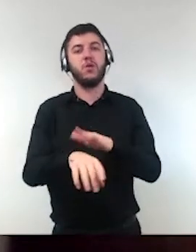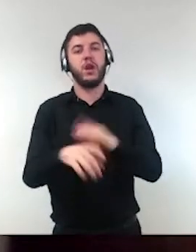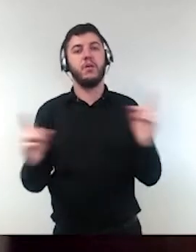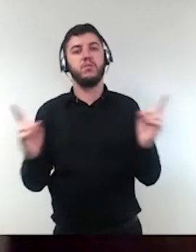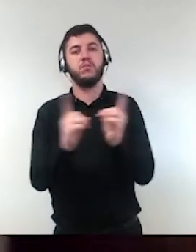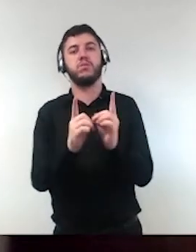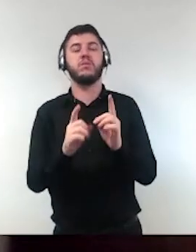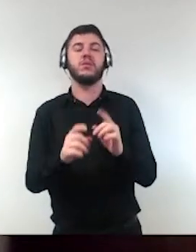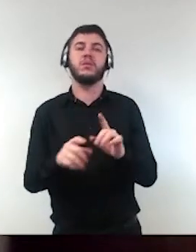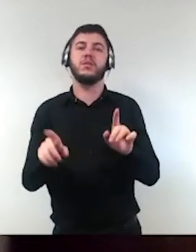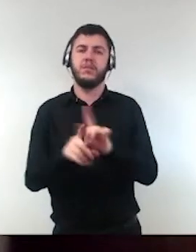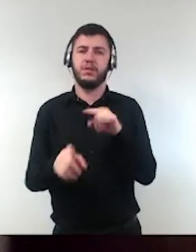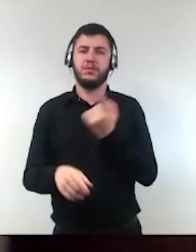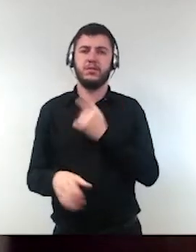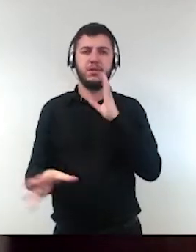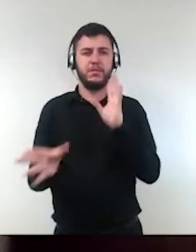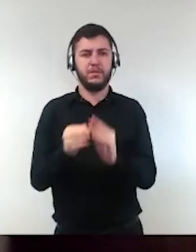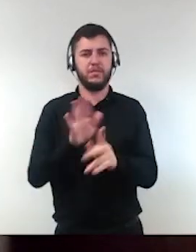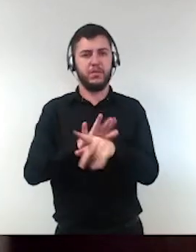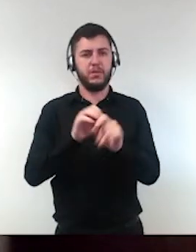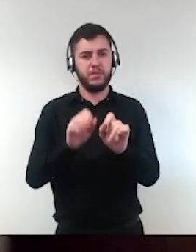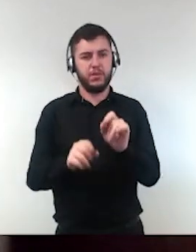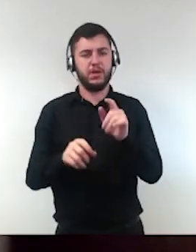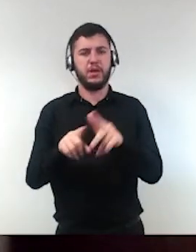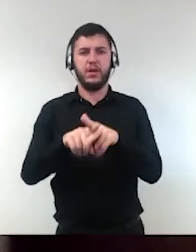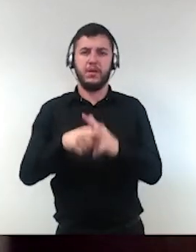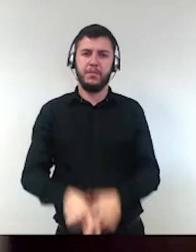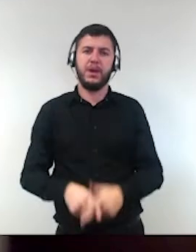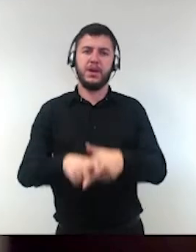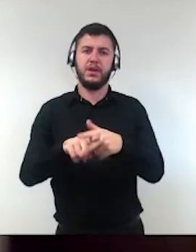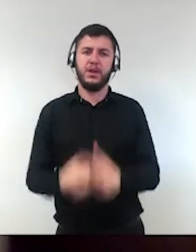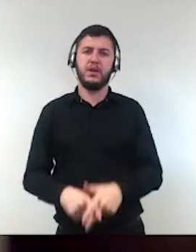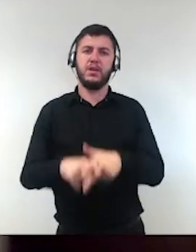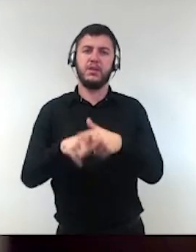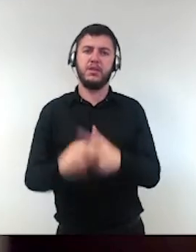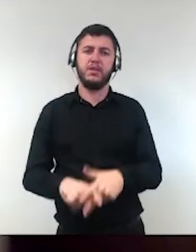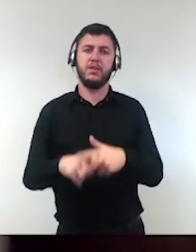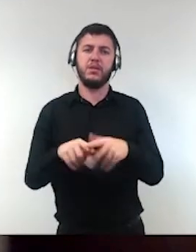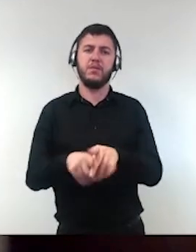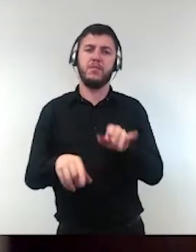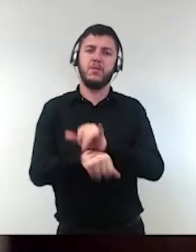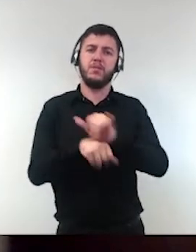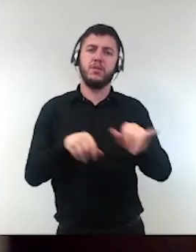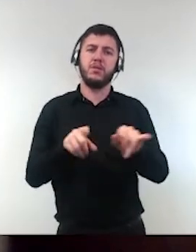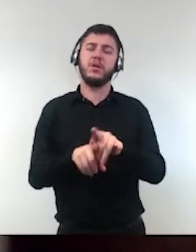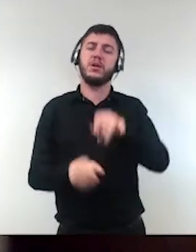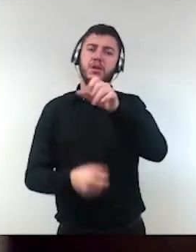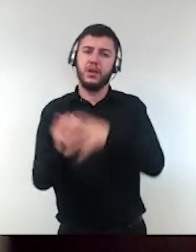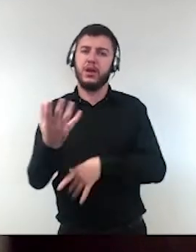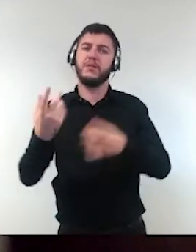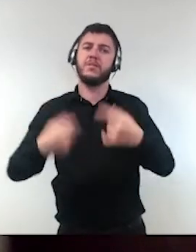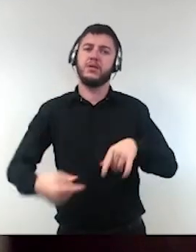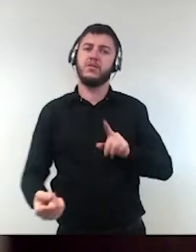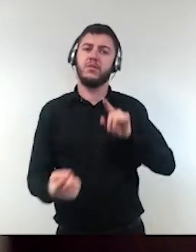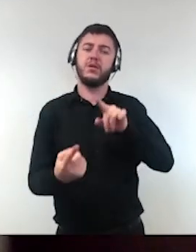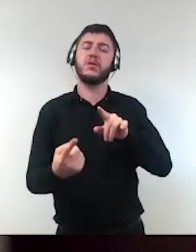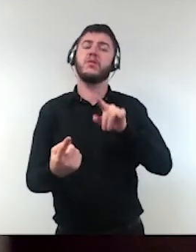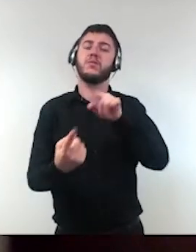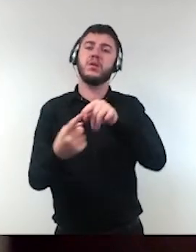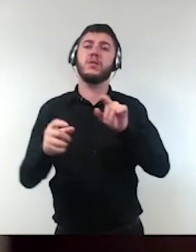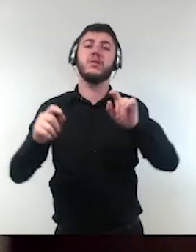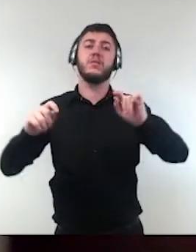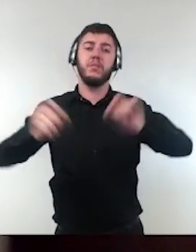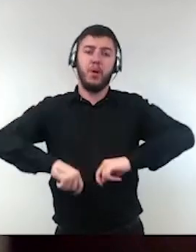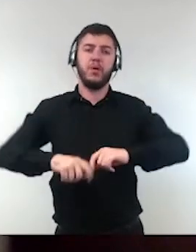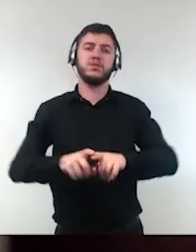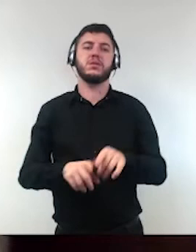Então, esses mecanismos são importantes de serem estabelecidos para que esse acesso seja efetivo.